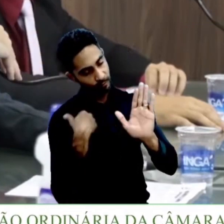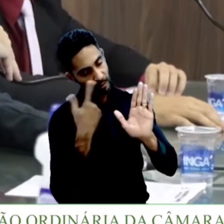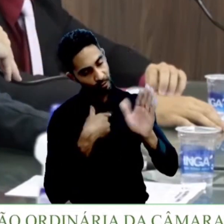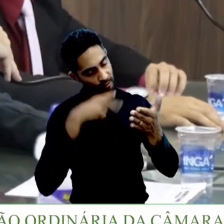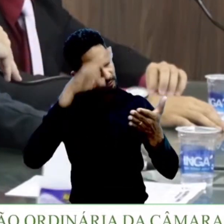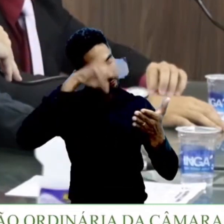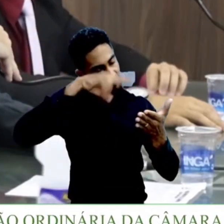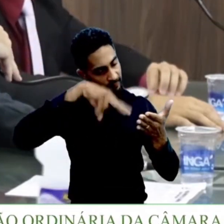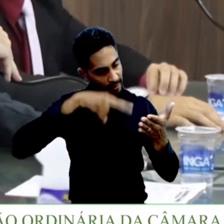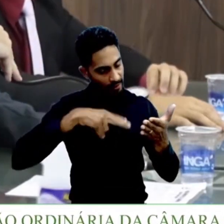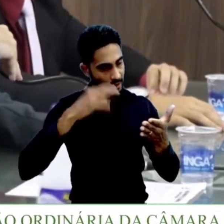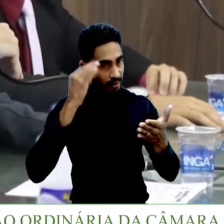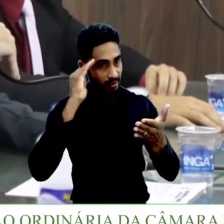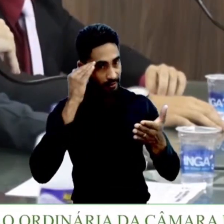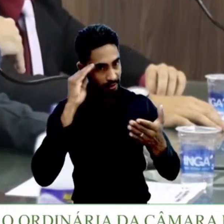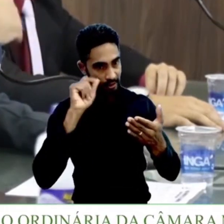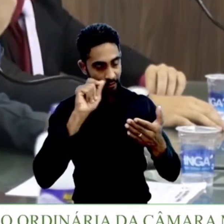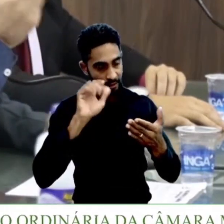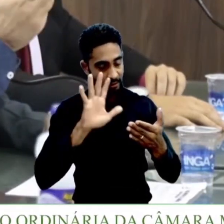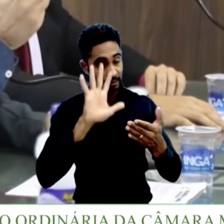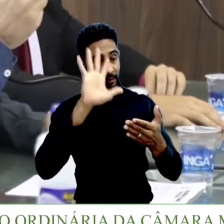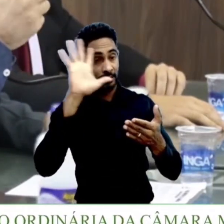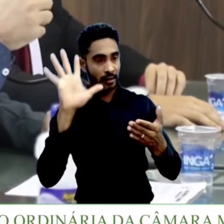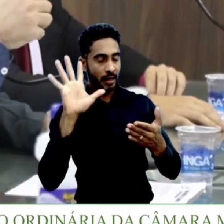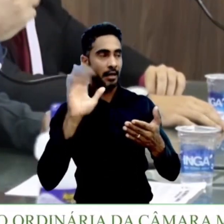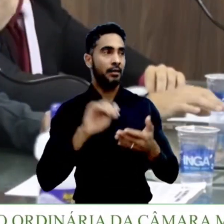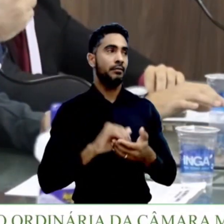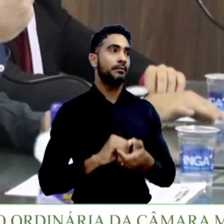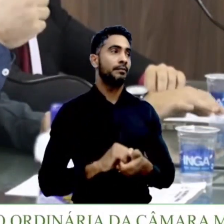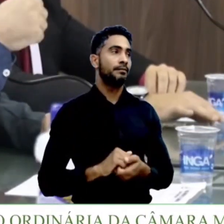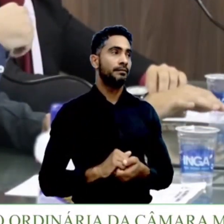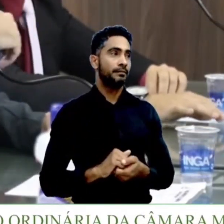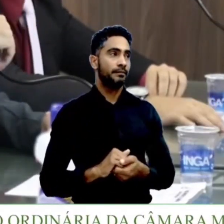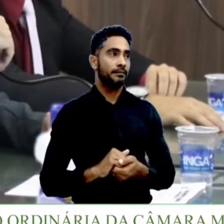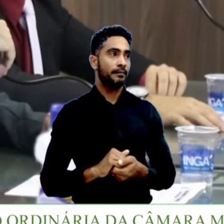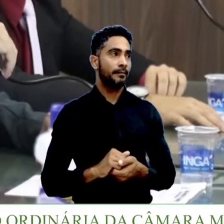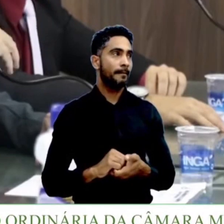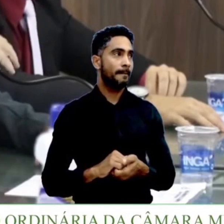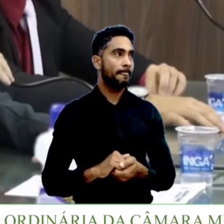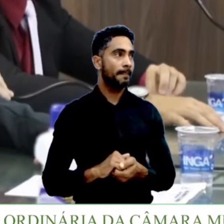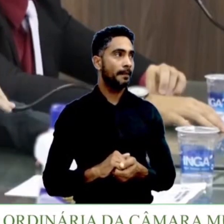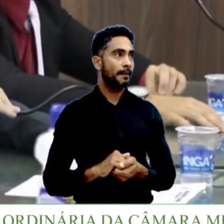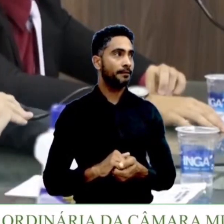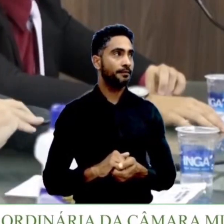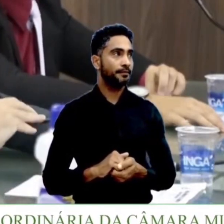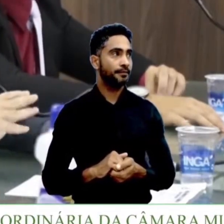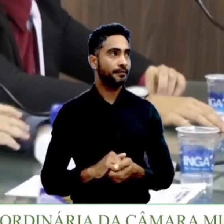cima desses pontos. É isso aí, presidente, que eu já tinha adiantado e estou aguardando isso aí. Obrigado.